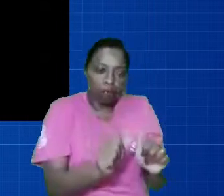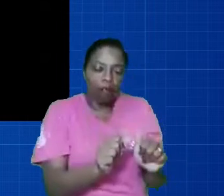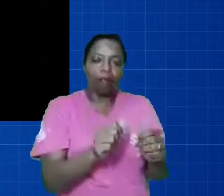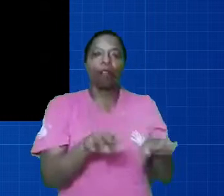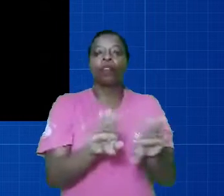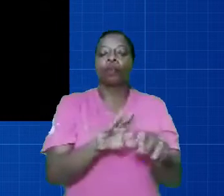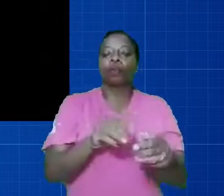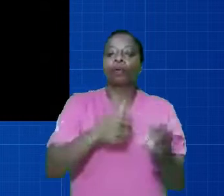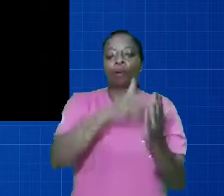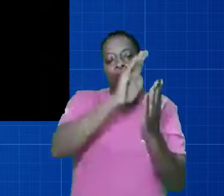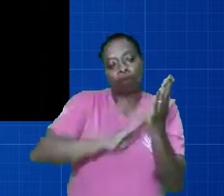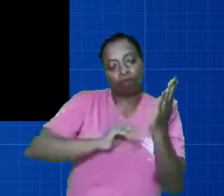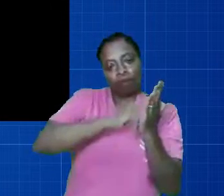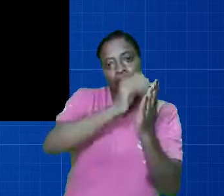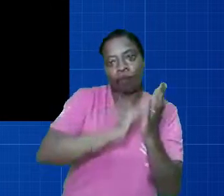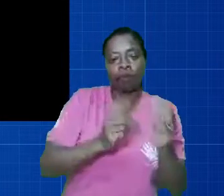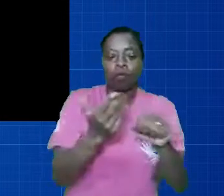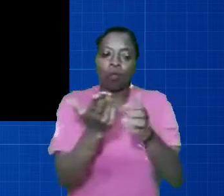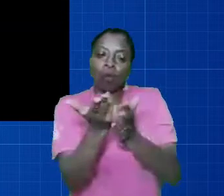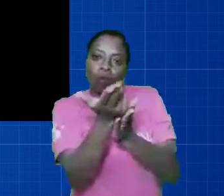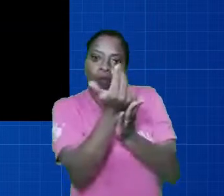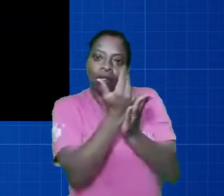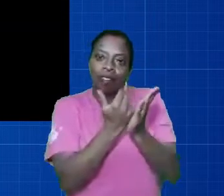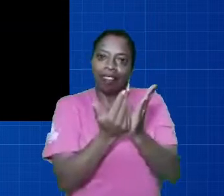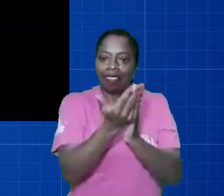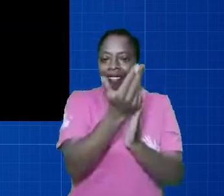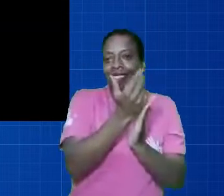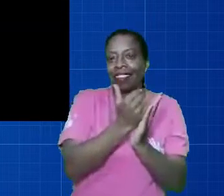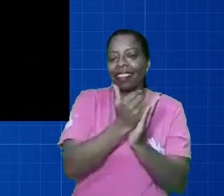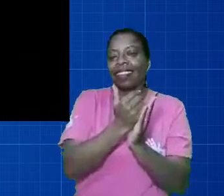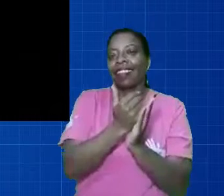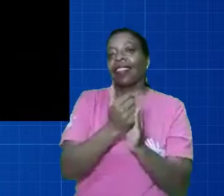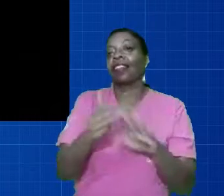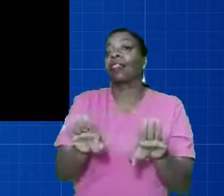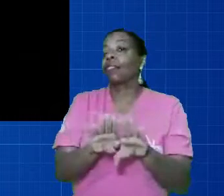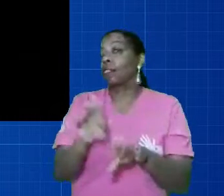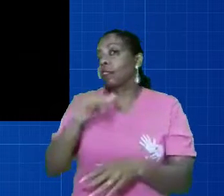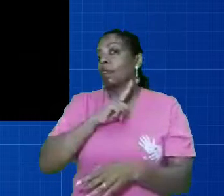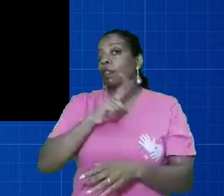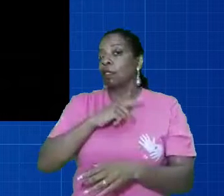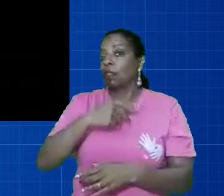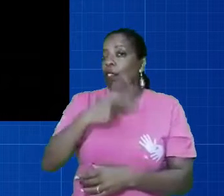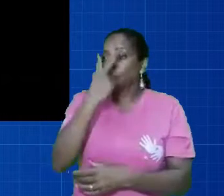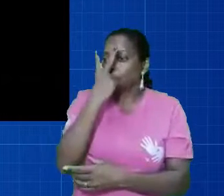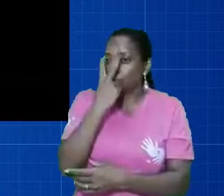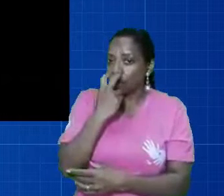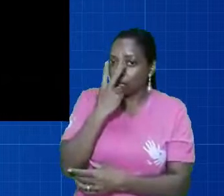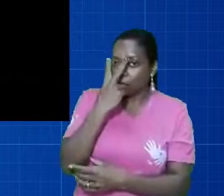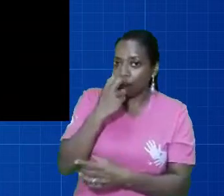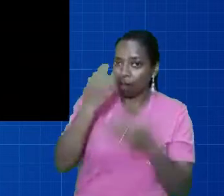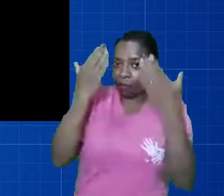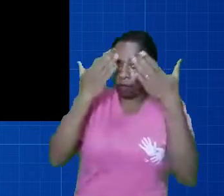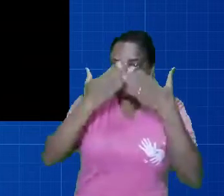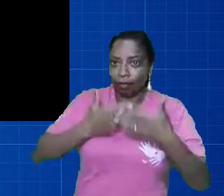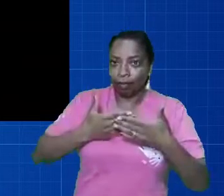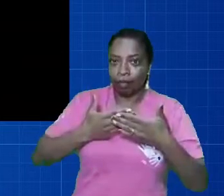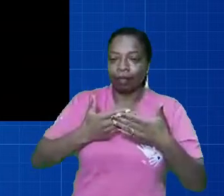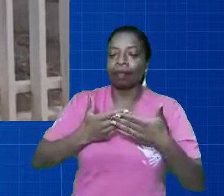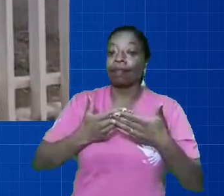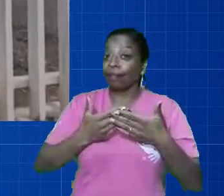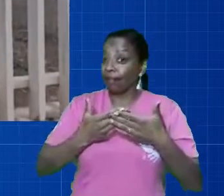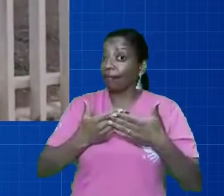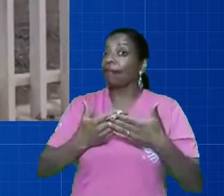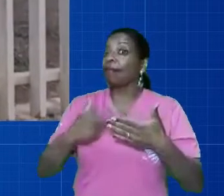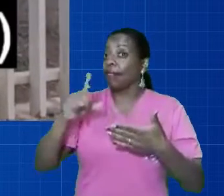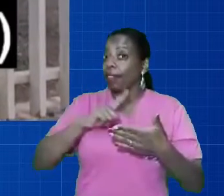pintura. E atendíamos também aqui nesse espaço os alunos cegos, que foi um período também que teve esse atendimento